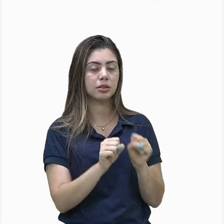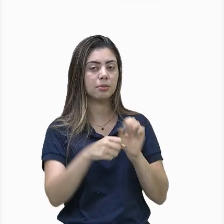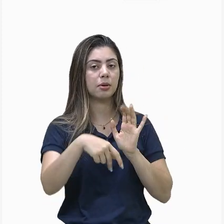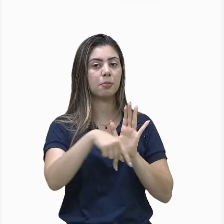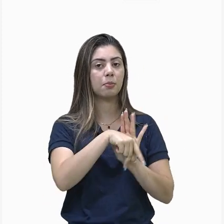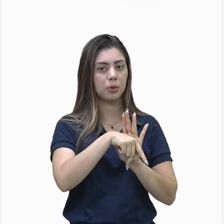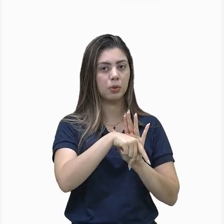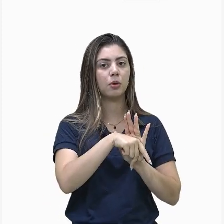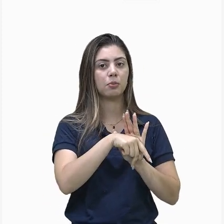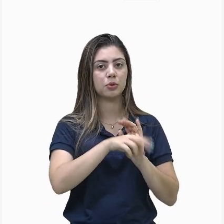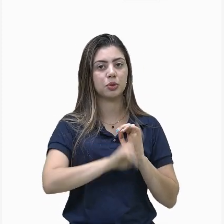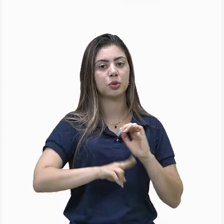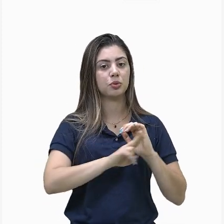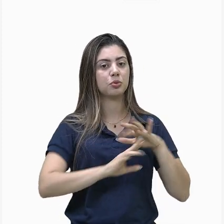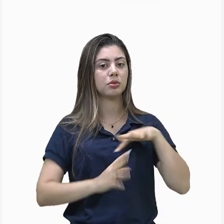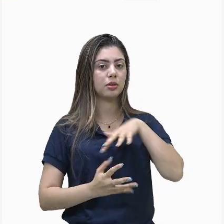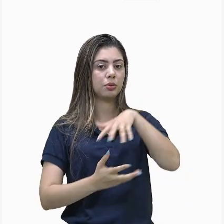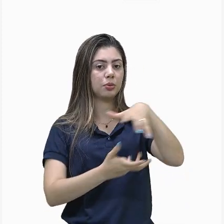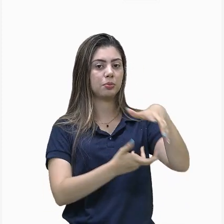a gente chama de SI,